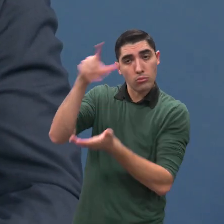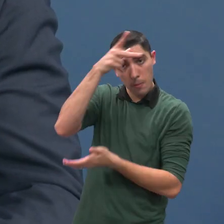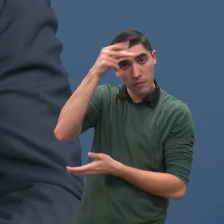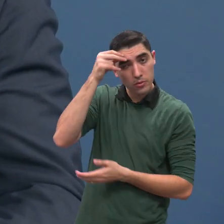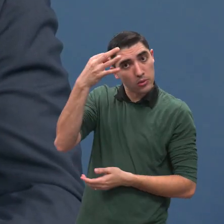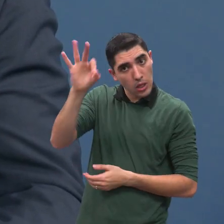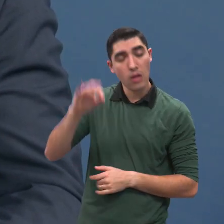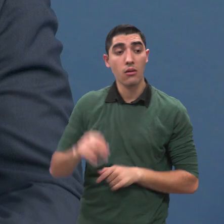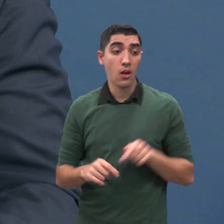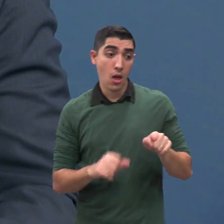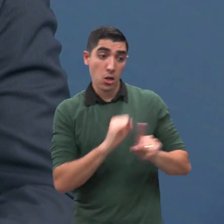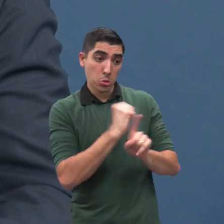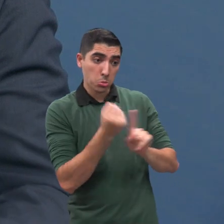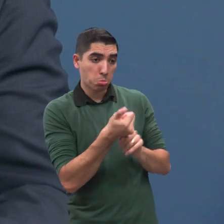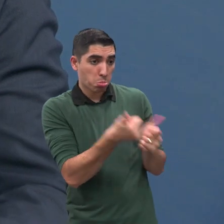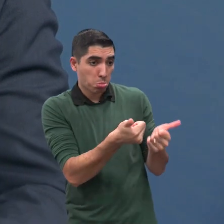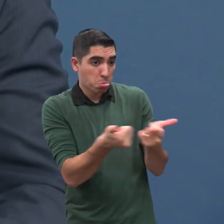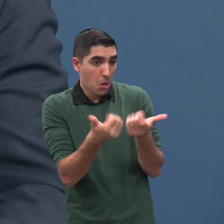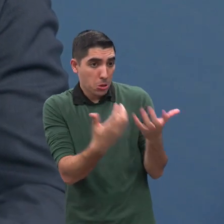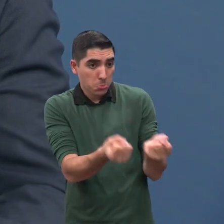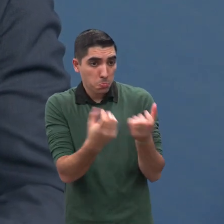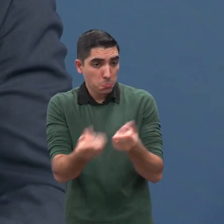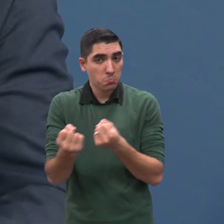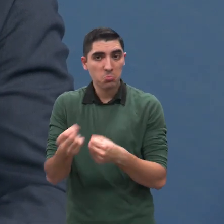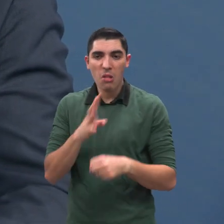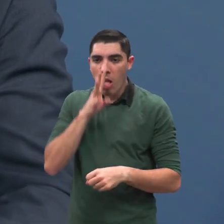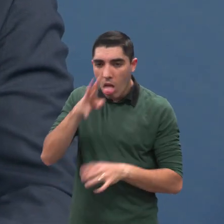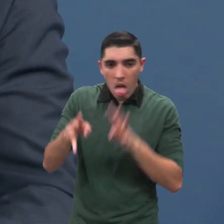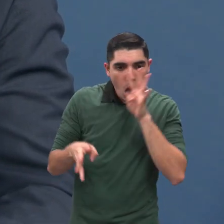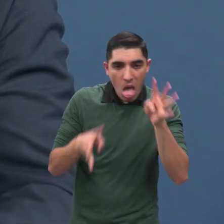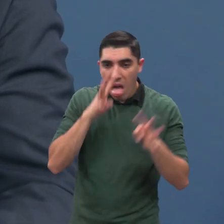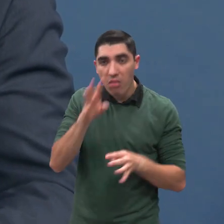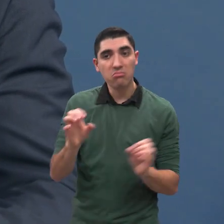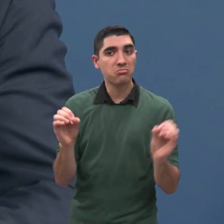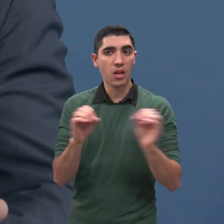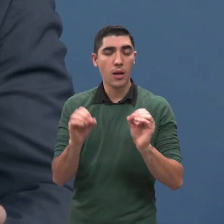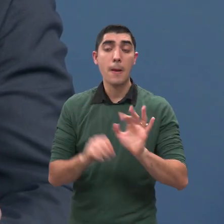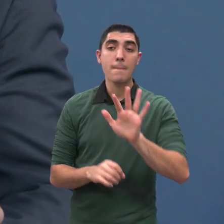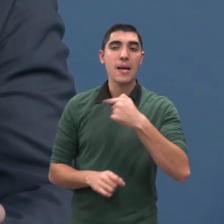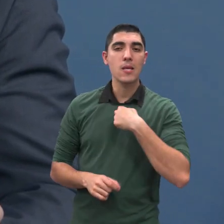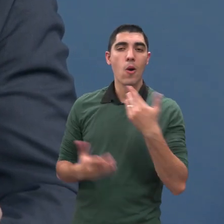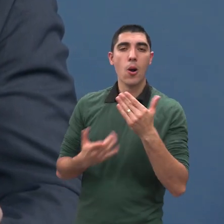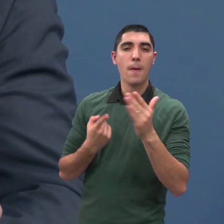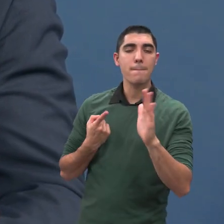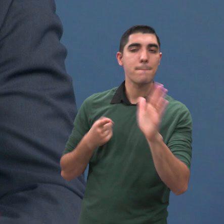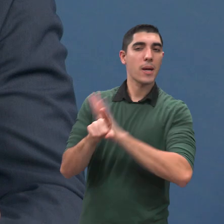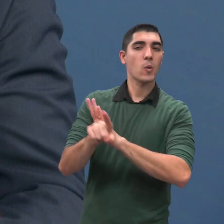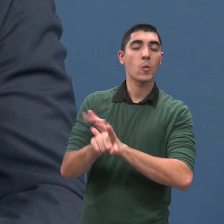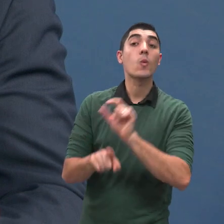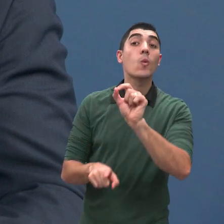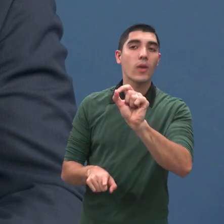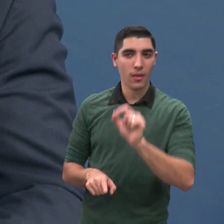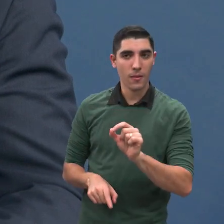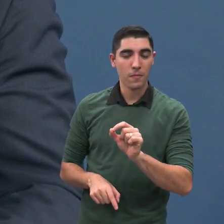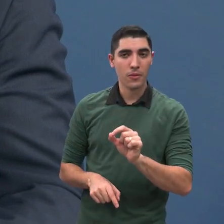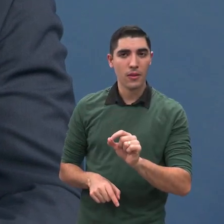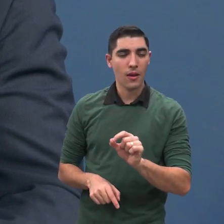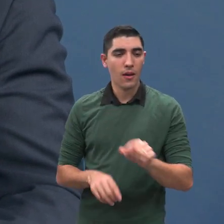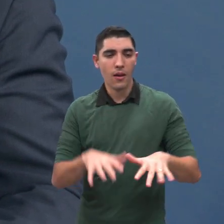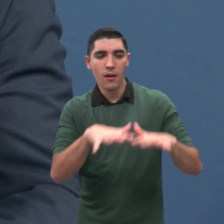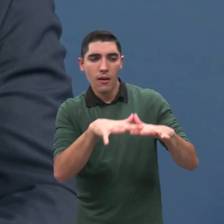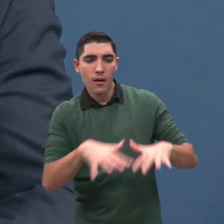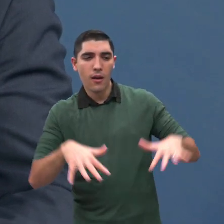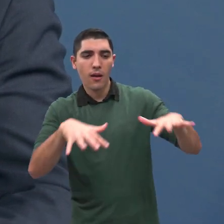E a sociedade aceita, né? Então, isso, a minha pergunta é, quando será que a população